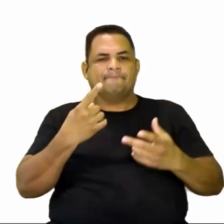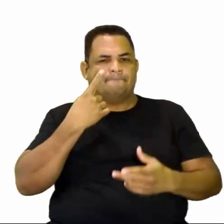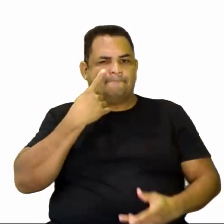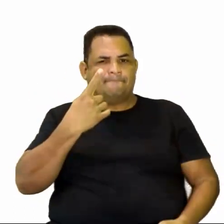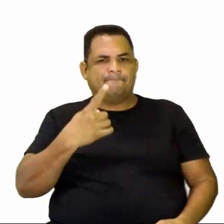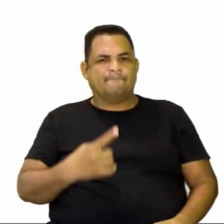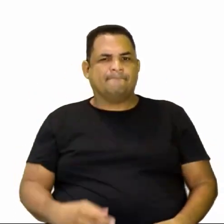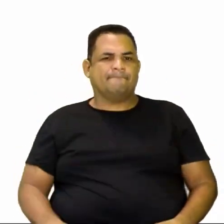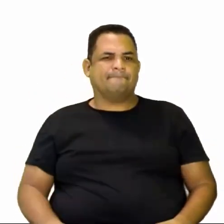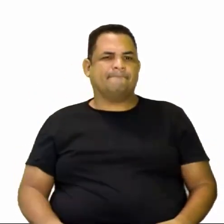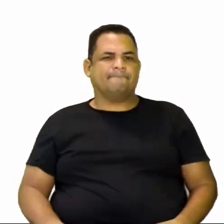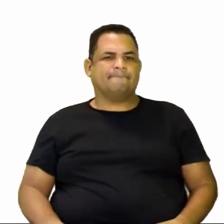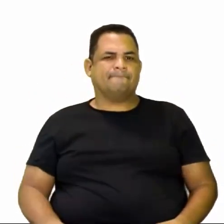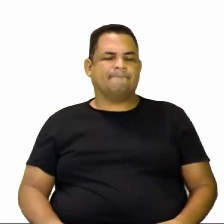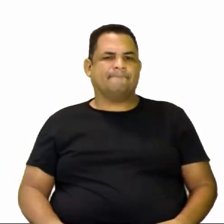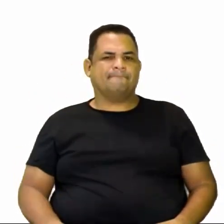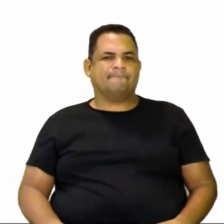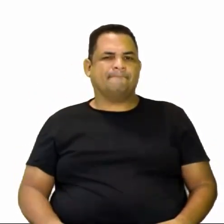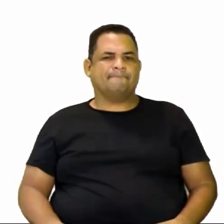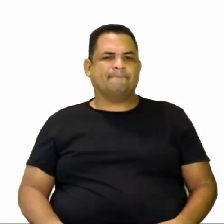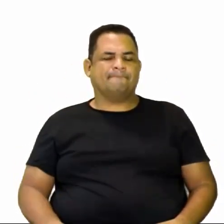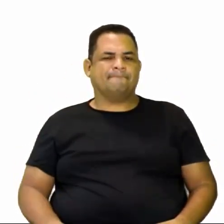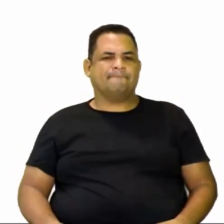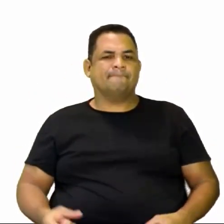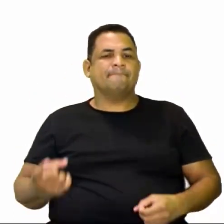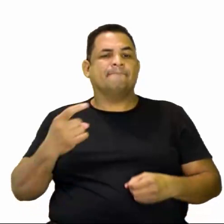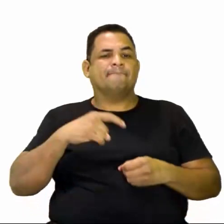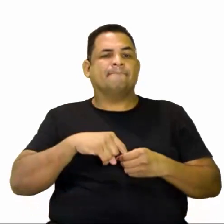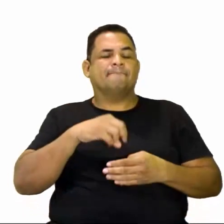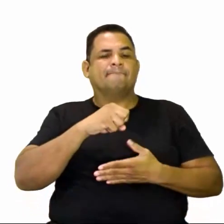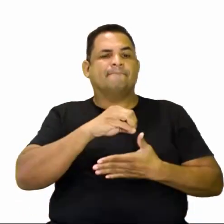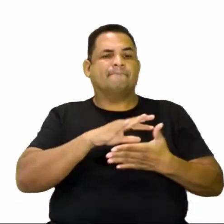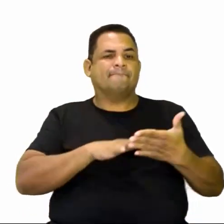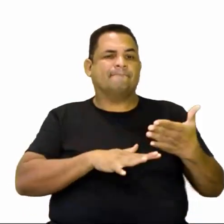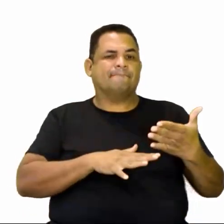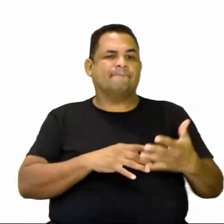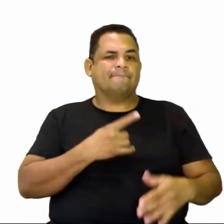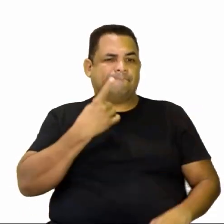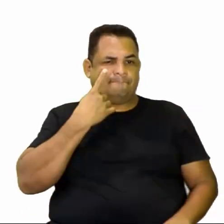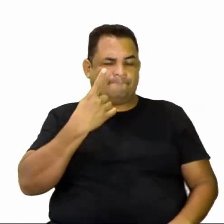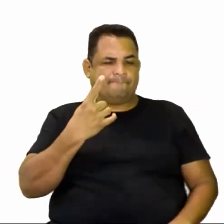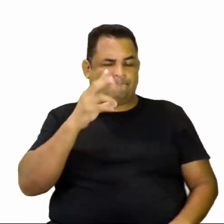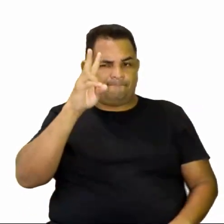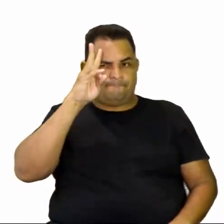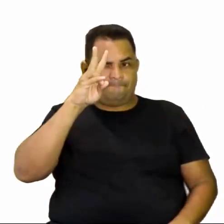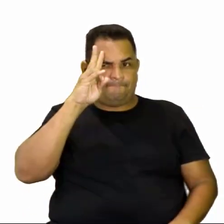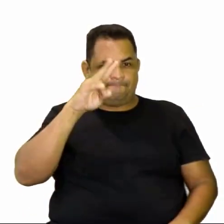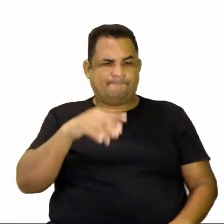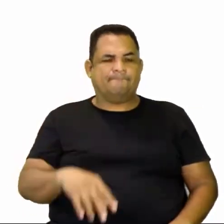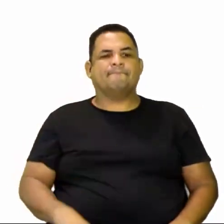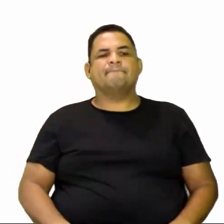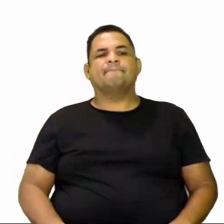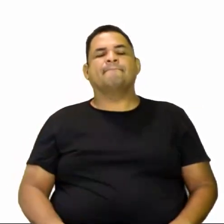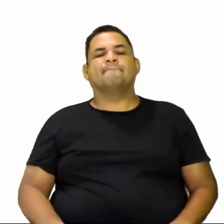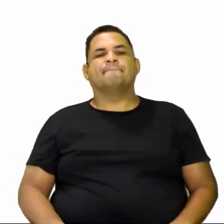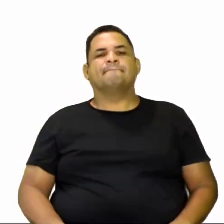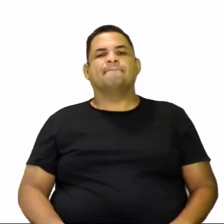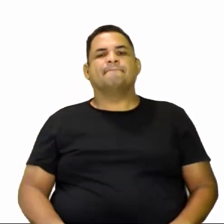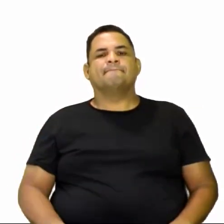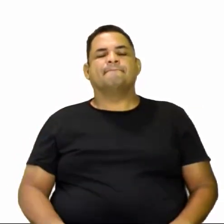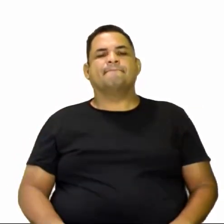aí, eu vou voltar na questão, só para lembrar a